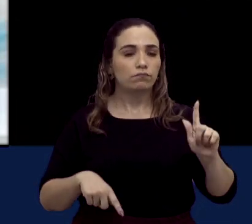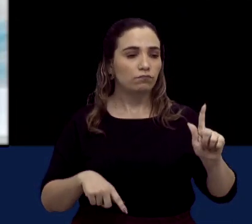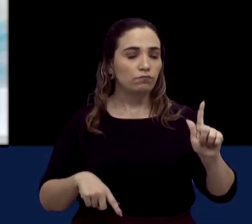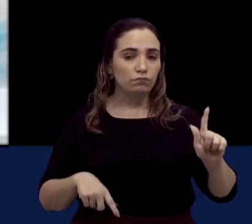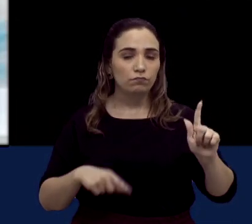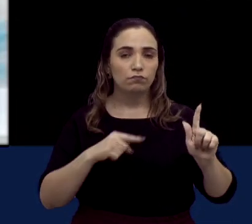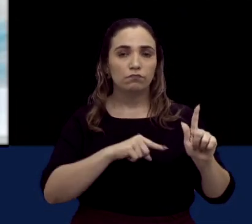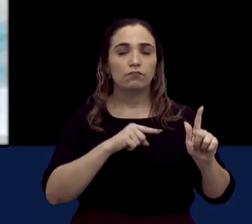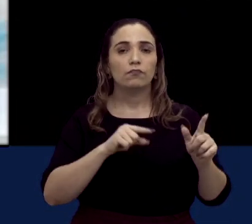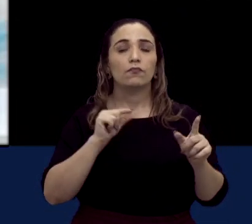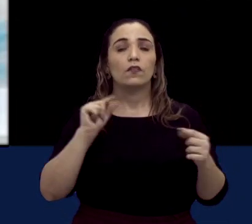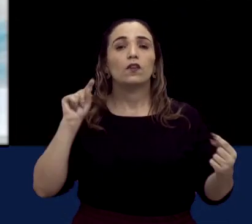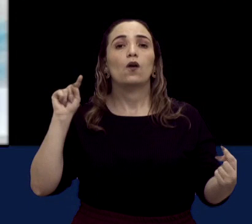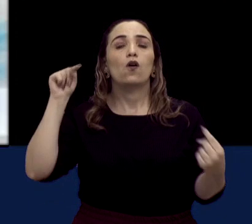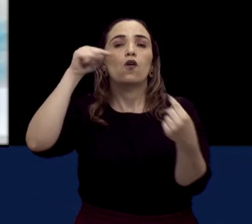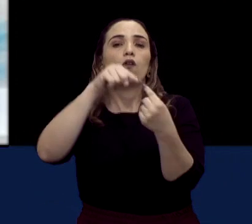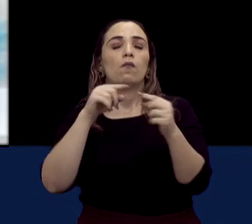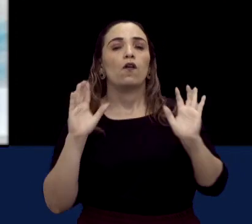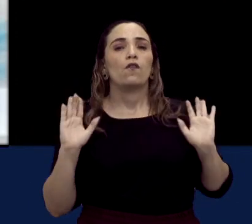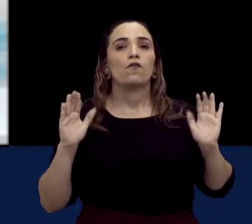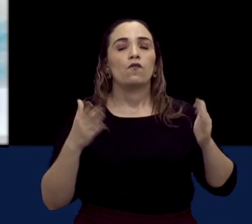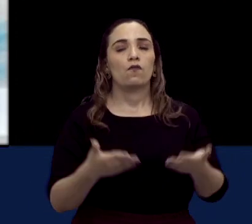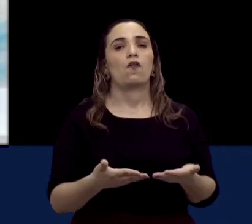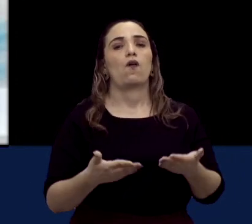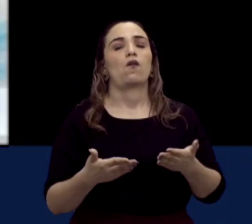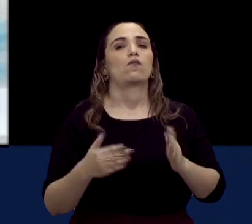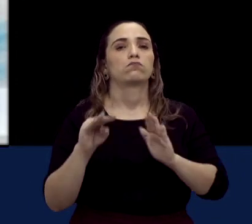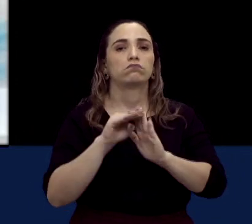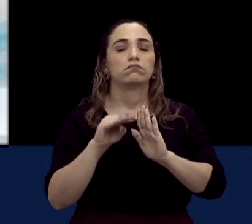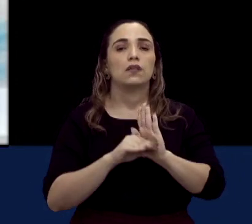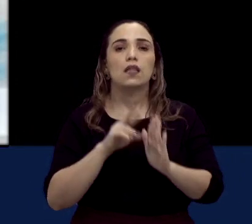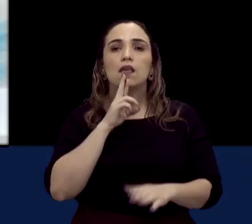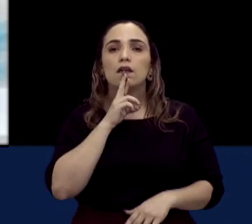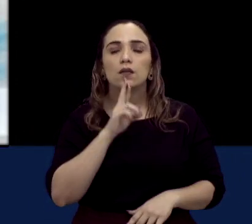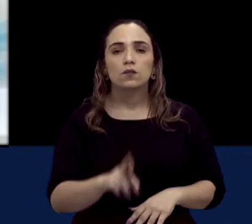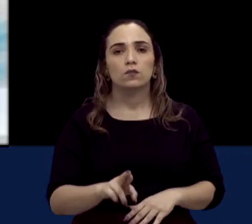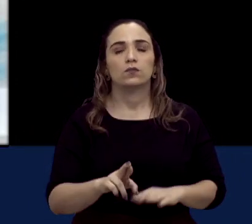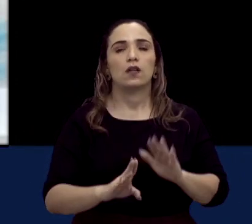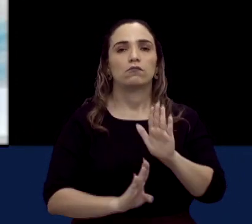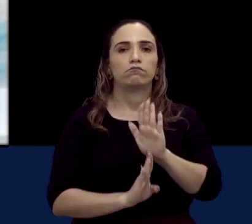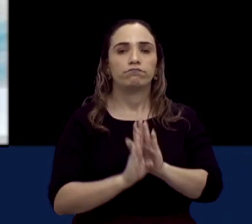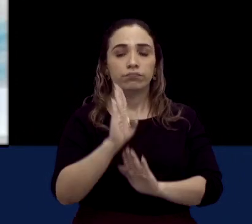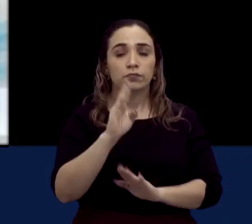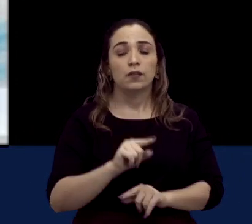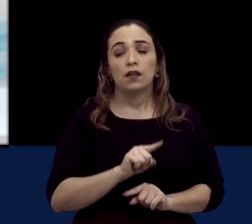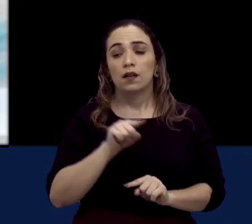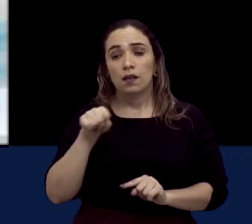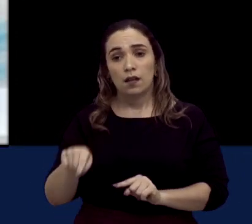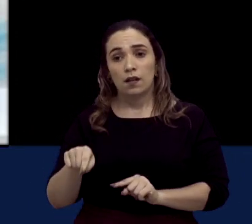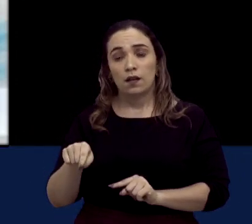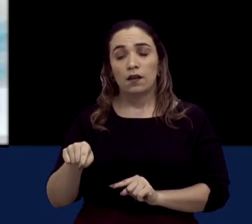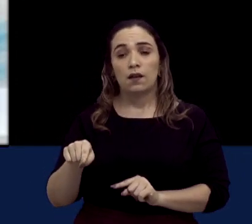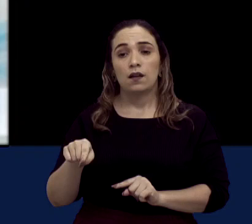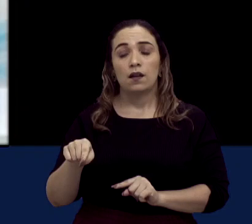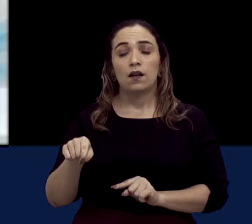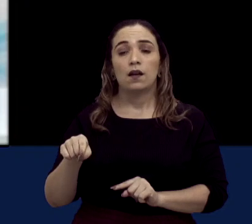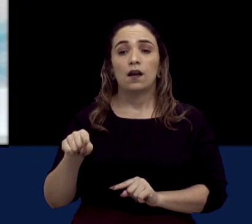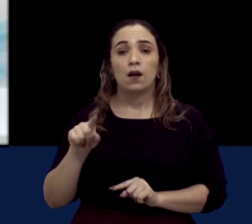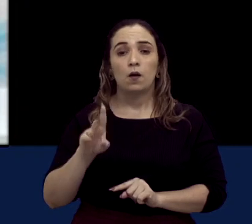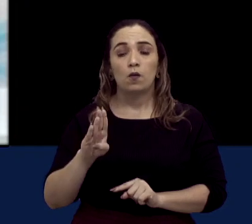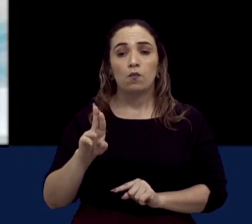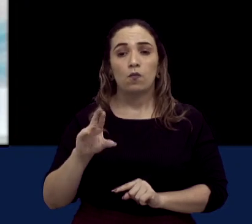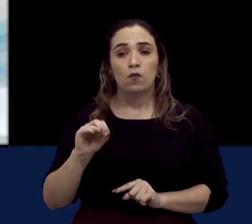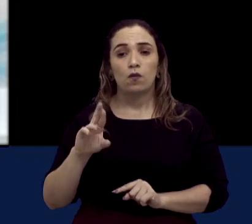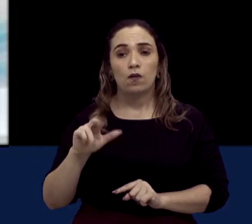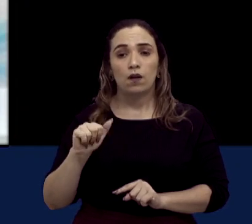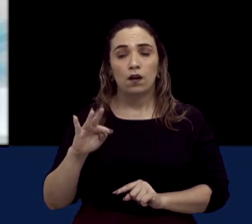o foco desse modelo é o resultado. Enquanto o modelo burocrático, o foco